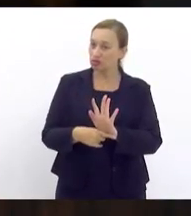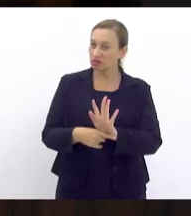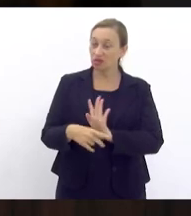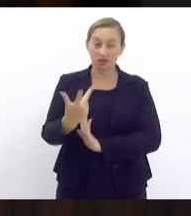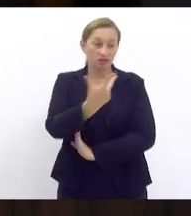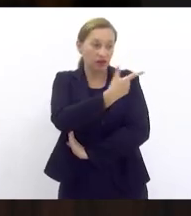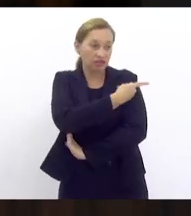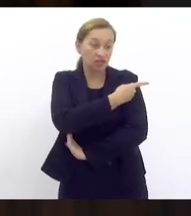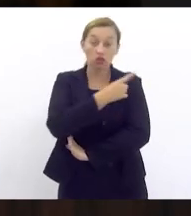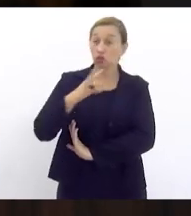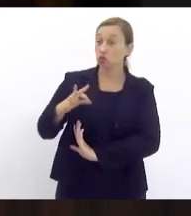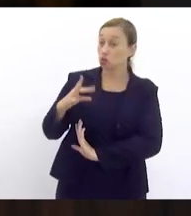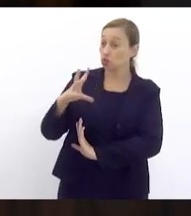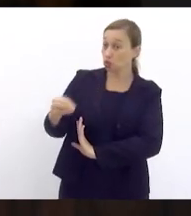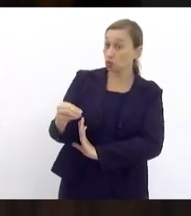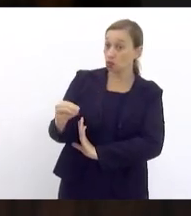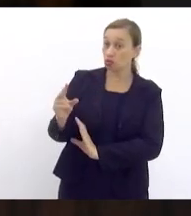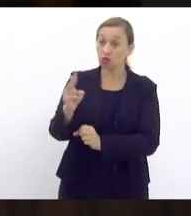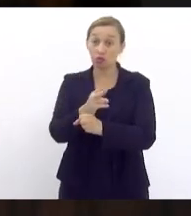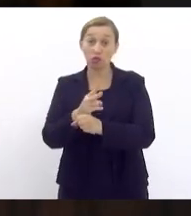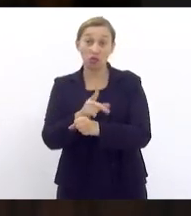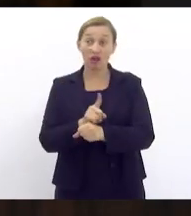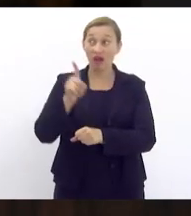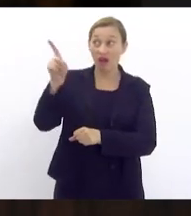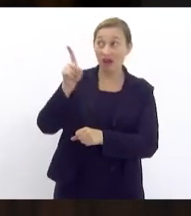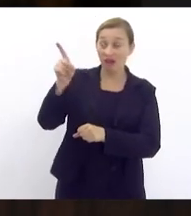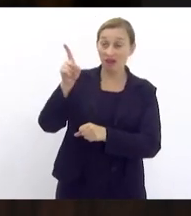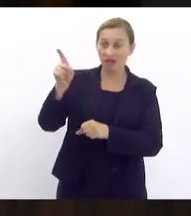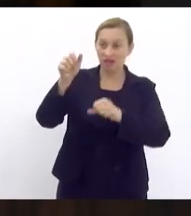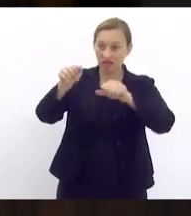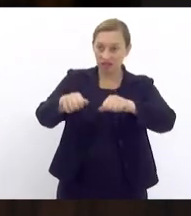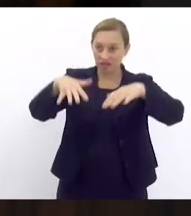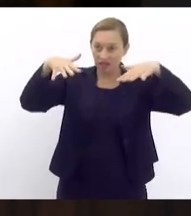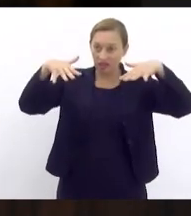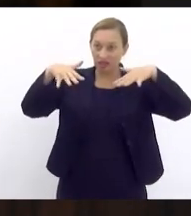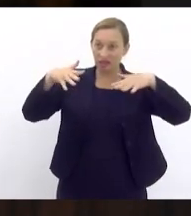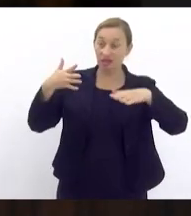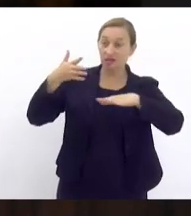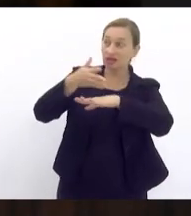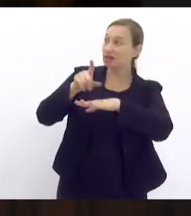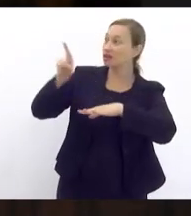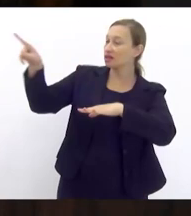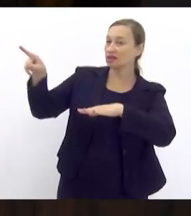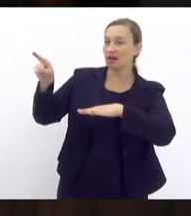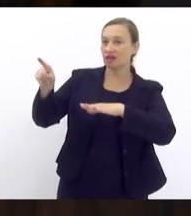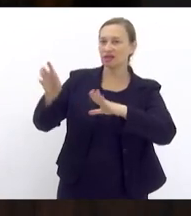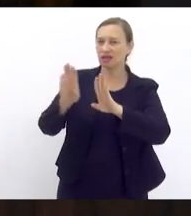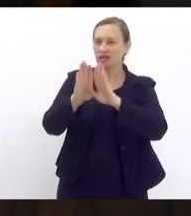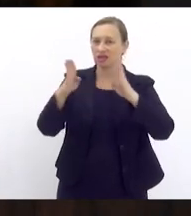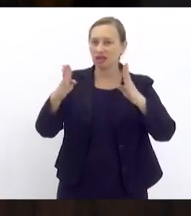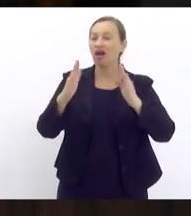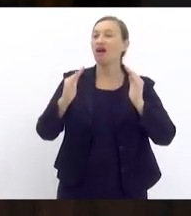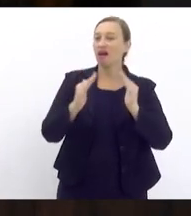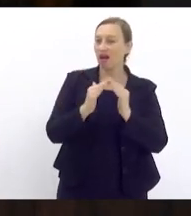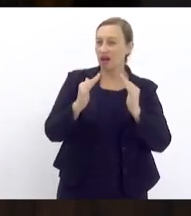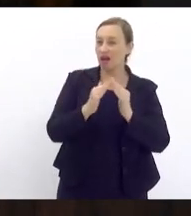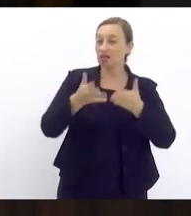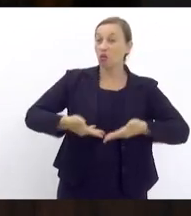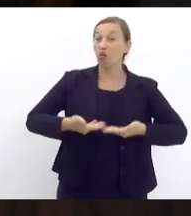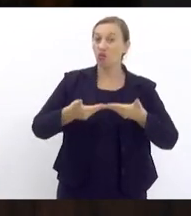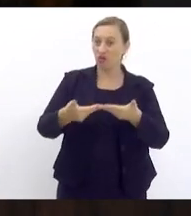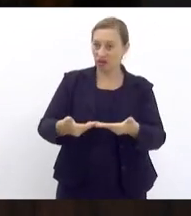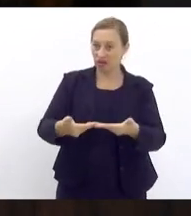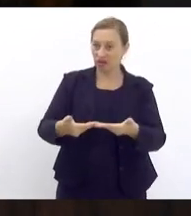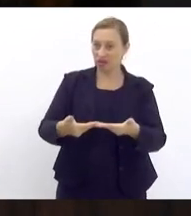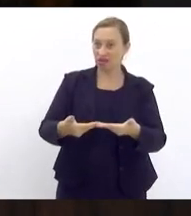todos que procurarem aqui na galeria logo ali na entrada nós a casa está oferecendo